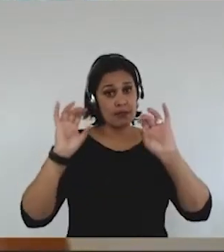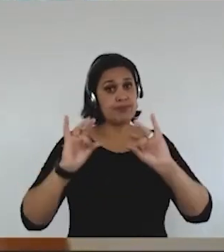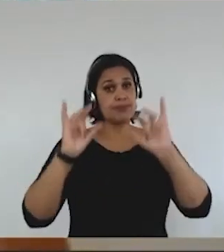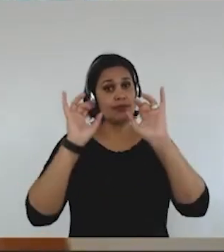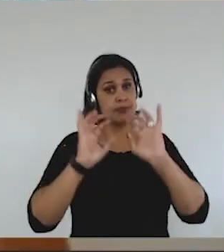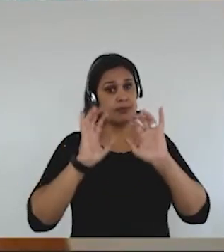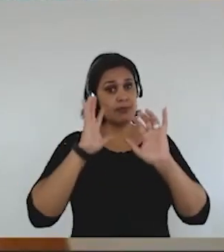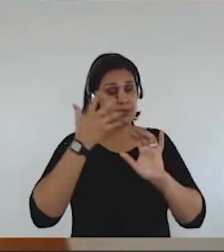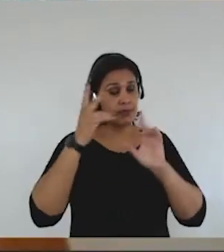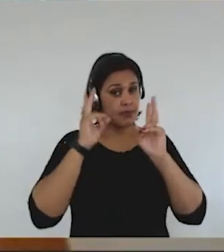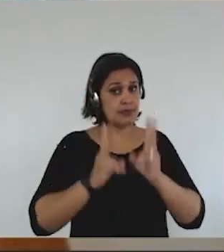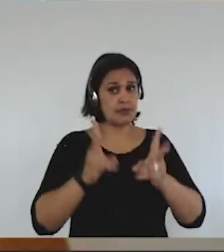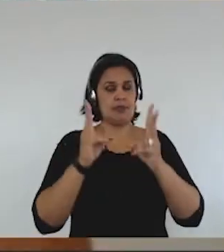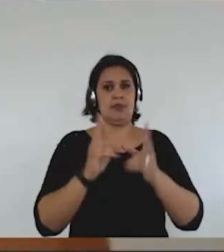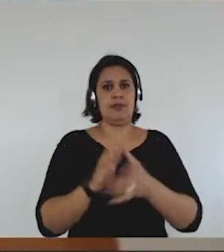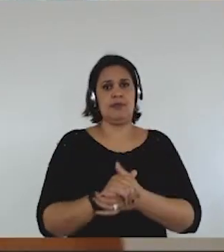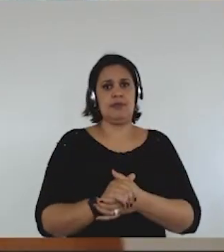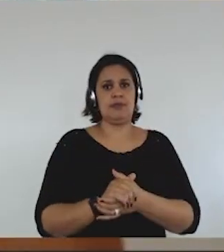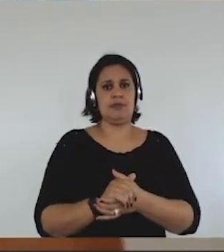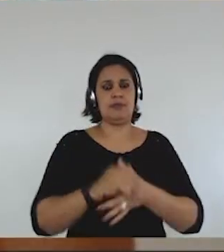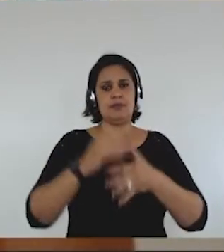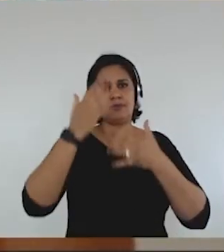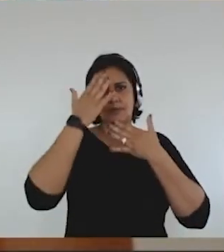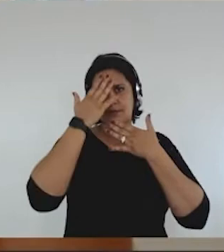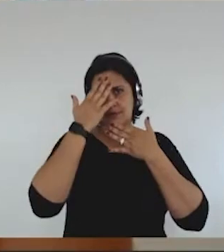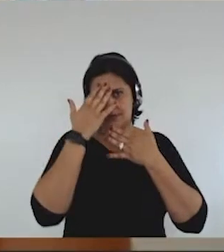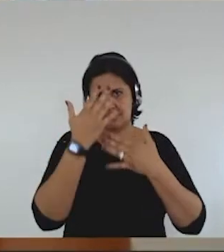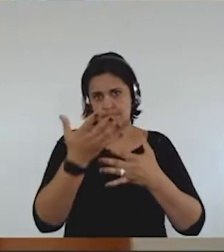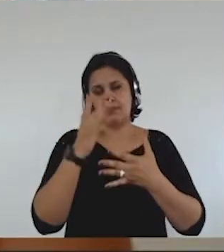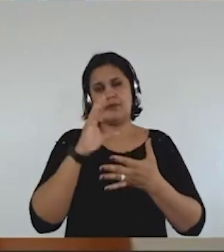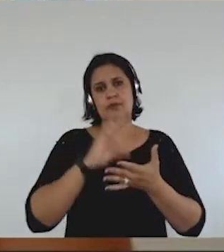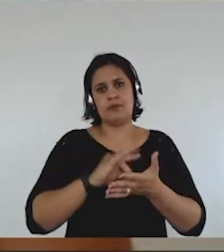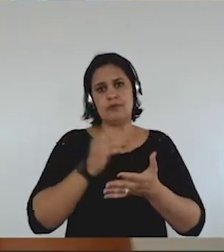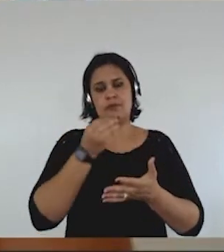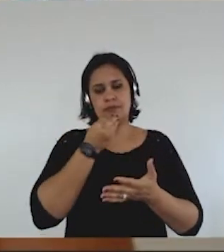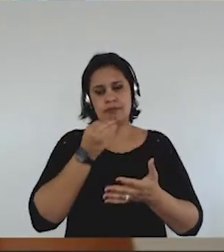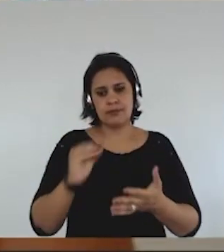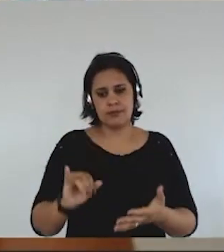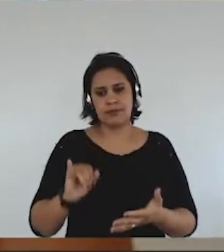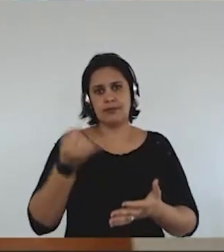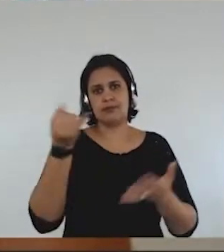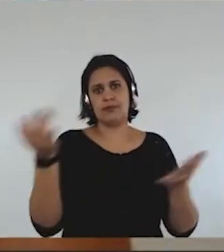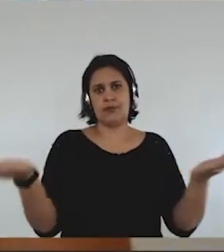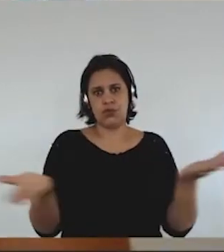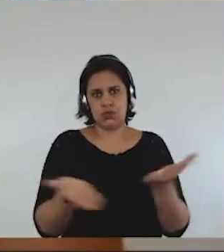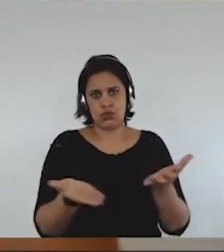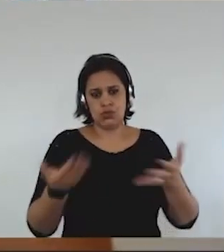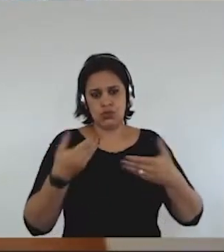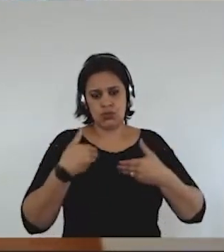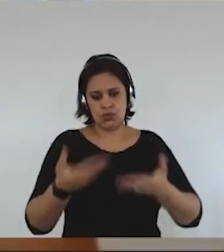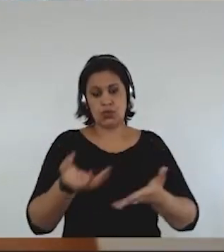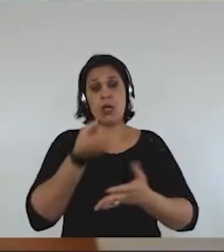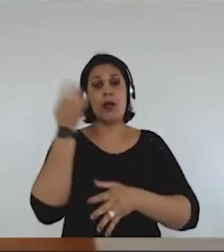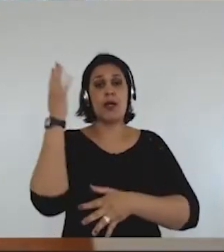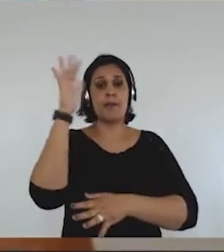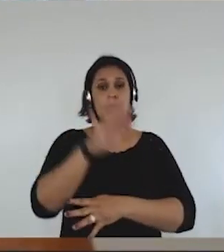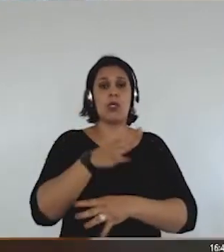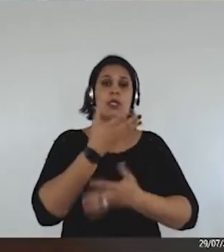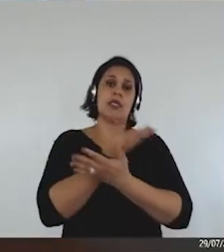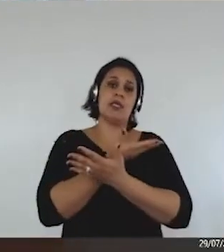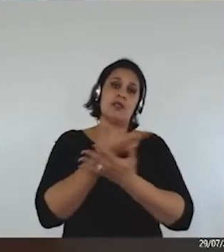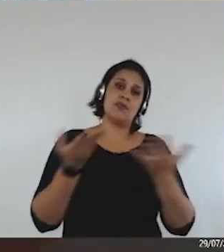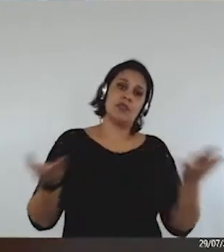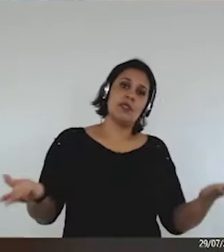Deixo aqui essa frase, agradeço imensamente pela oportunidade, e uma boa tarde para todos. Muito